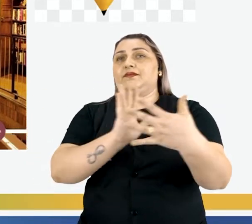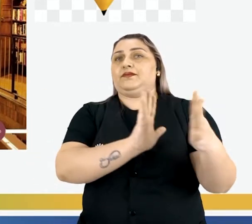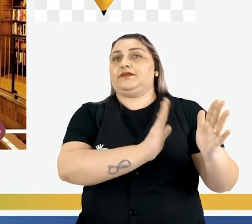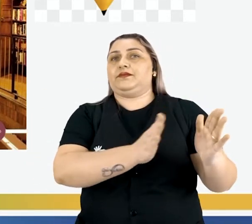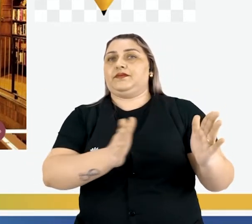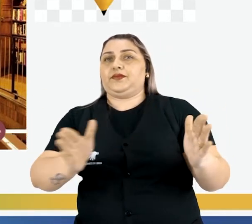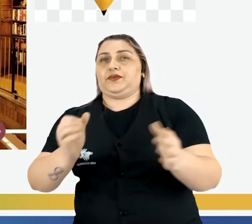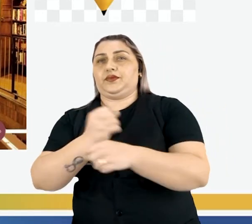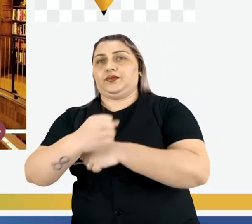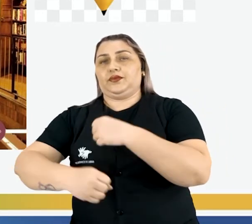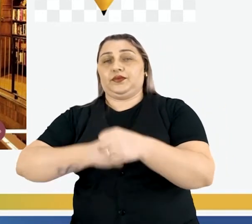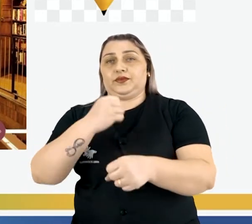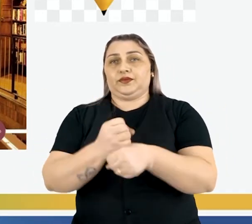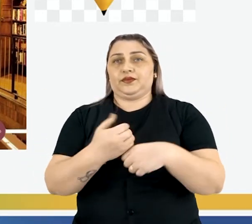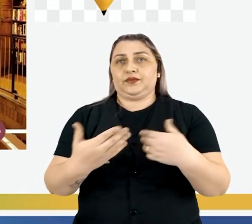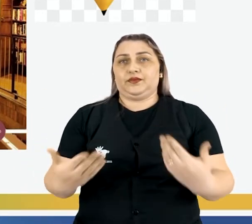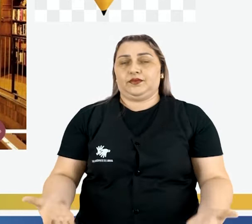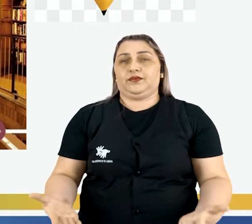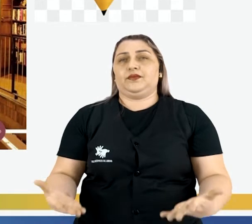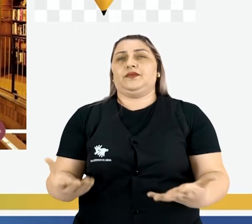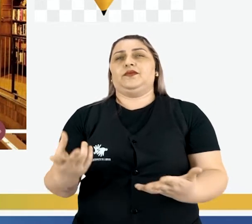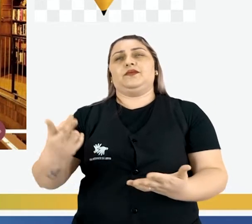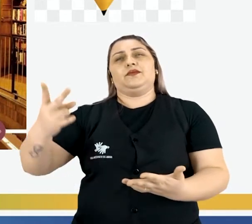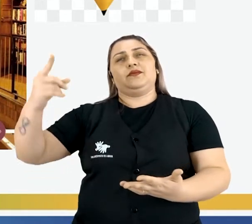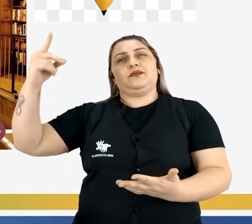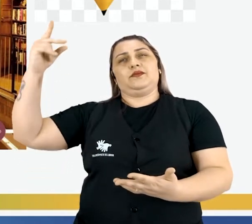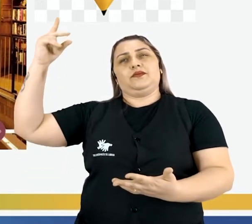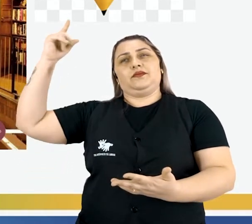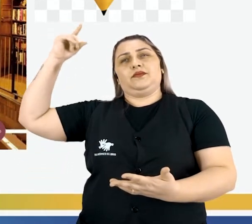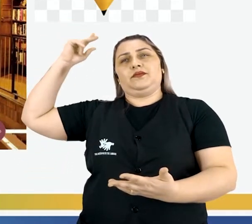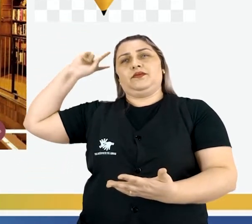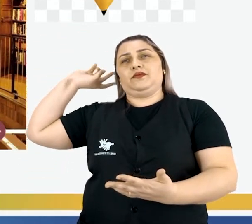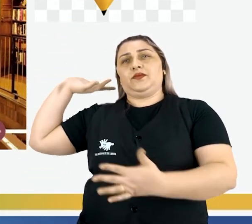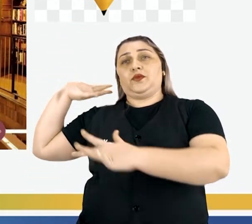dos anos, ou seja, há muito